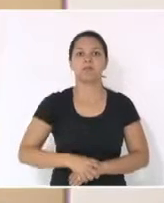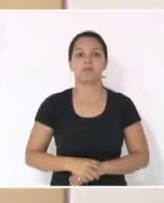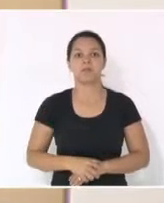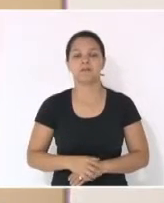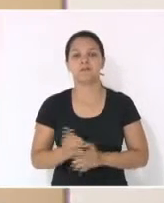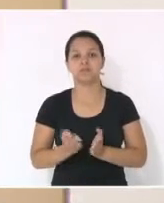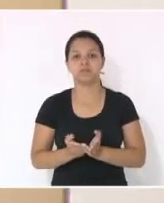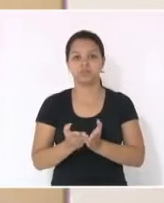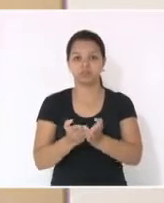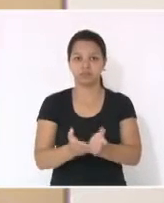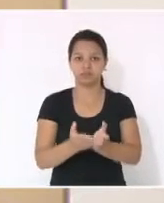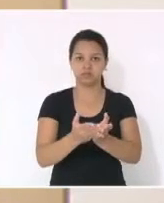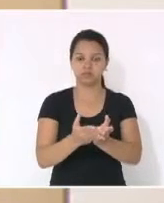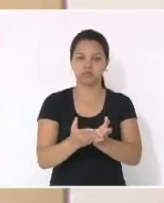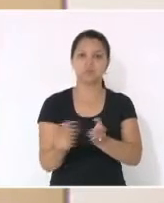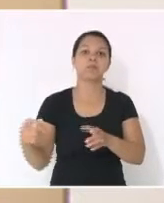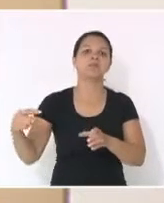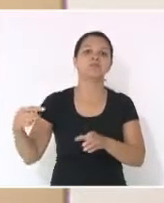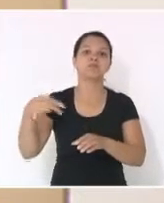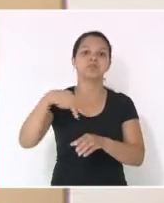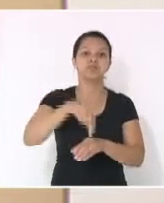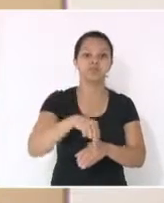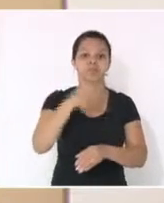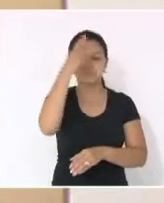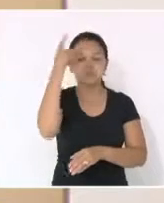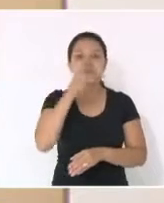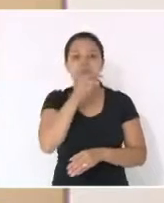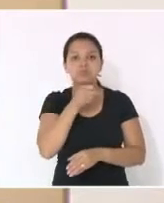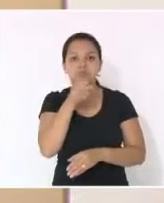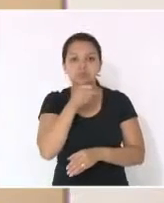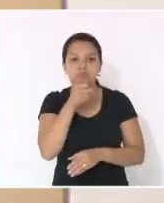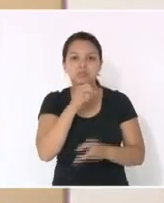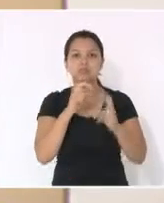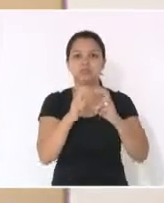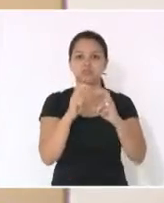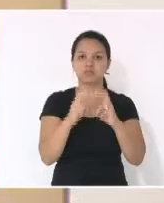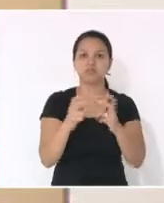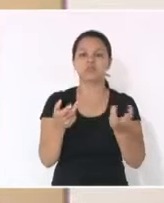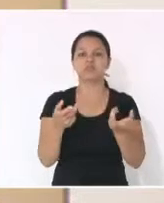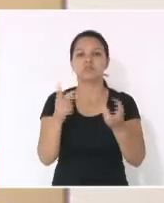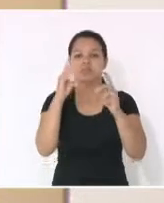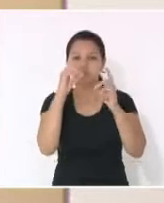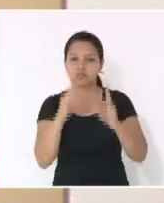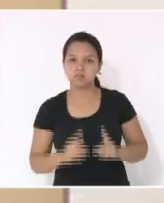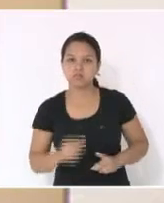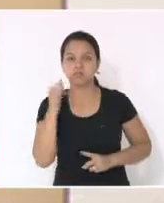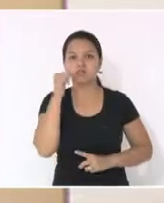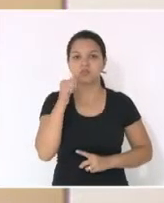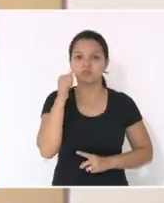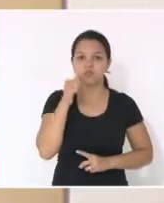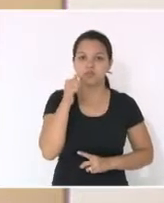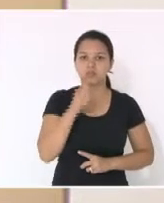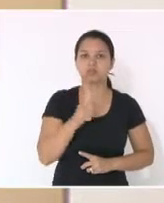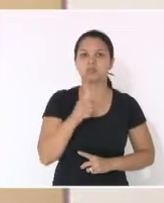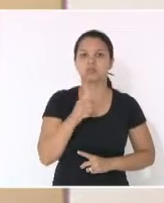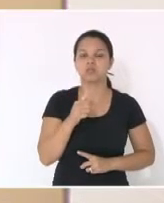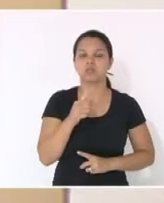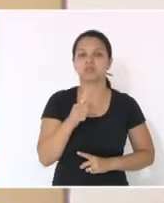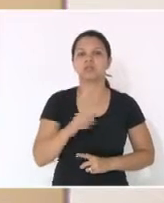dos idosos pessoas com deficiência e mulheres usuário do transporte rodoviário